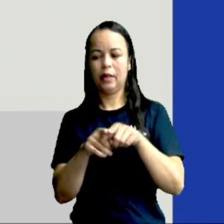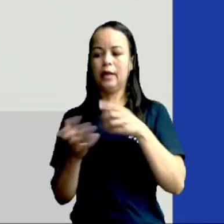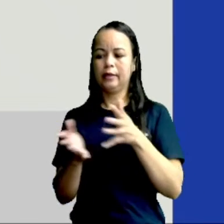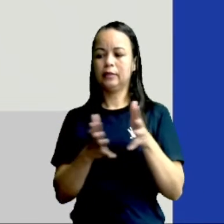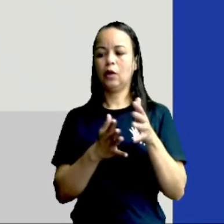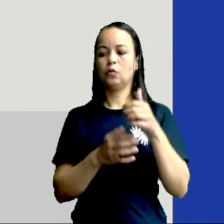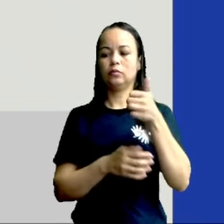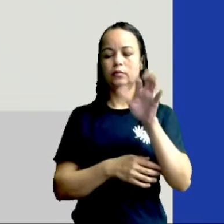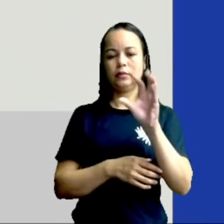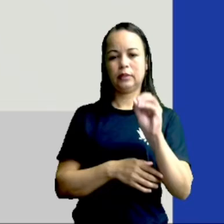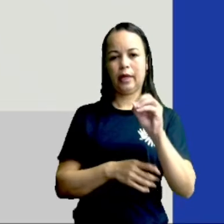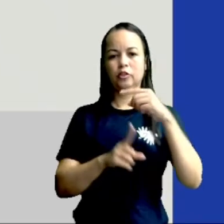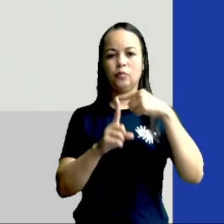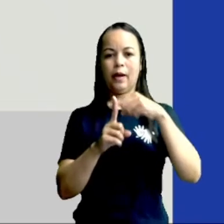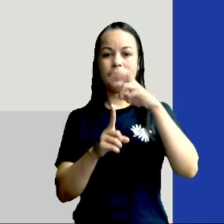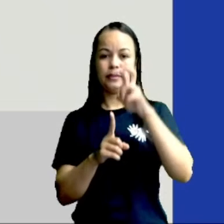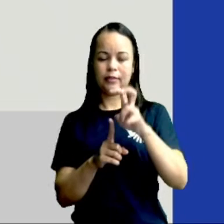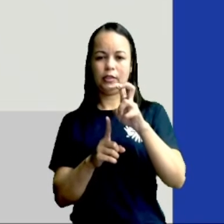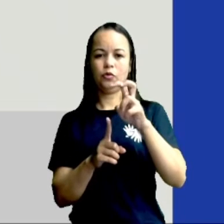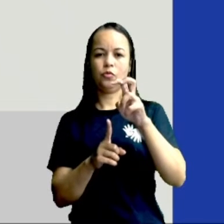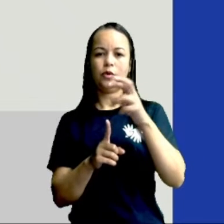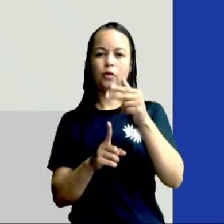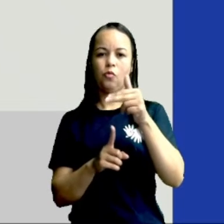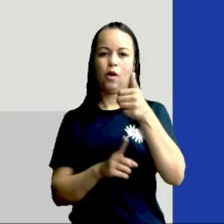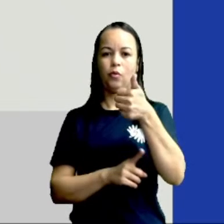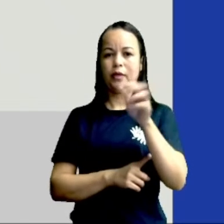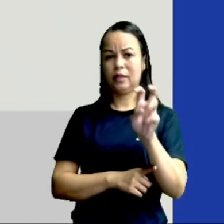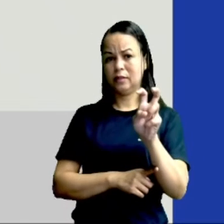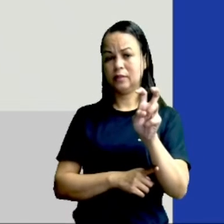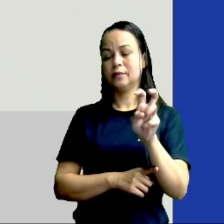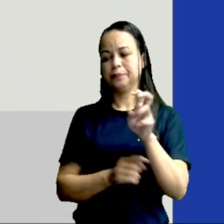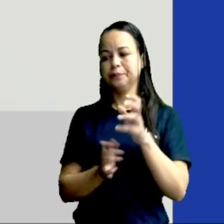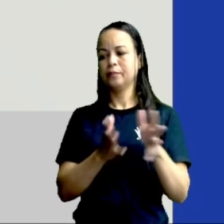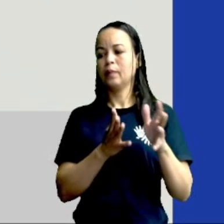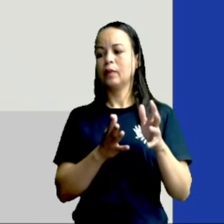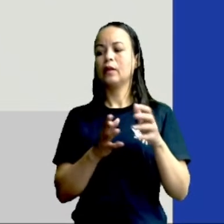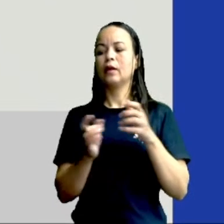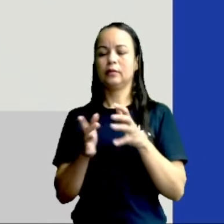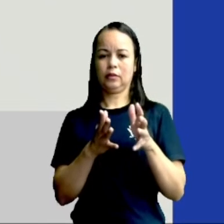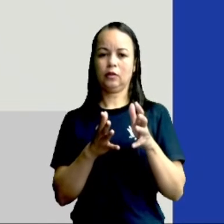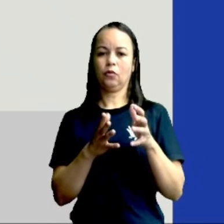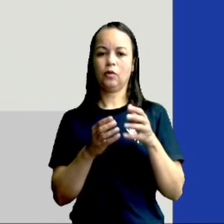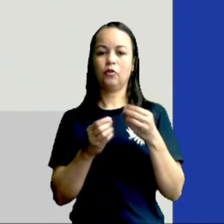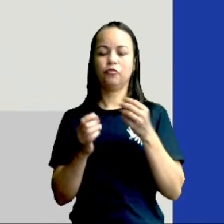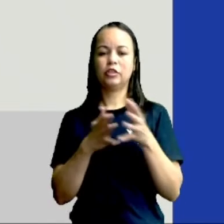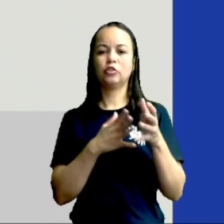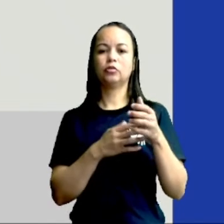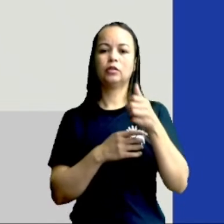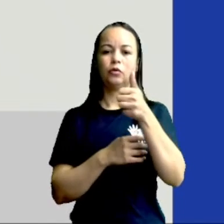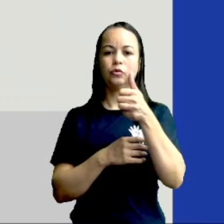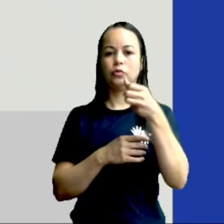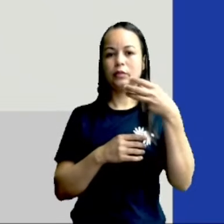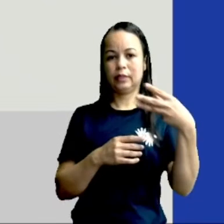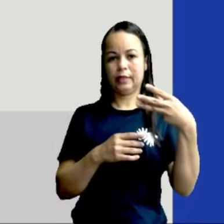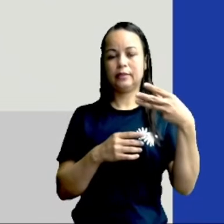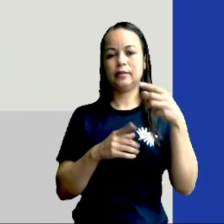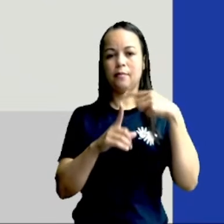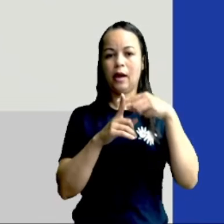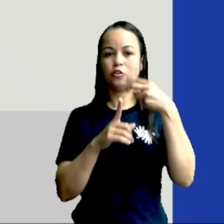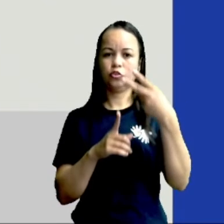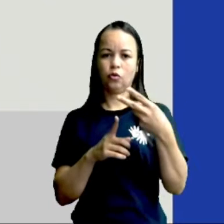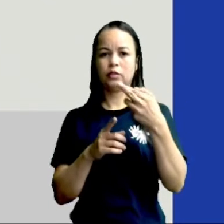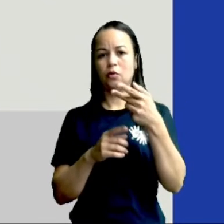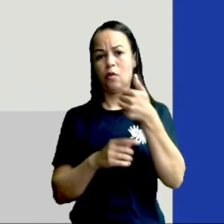5, 15. Aí, o 10 mais o 5, que eu fiz a junção do 3 com o 2, 15. Ok? Então, eu posso fazer essa